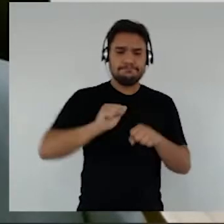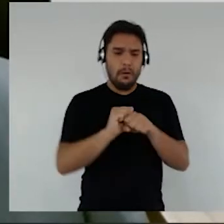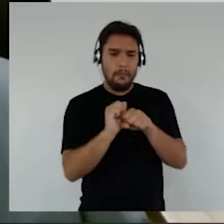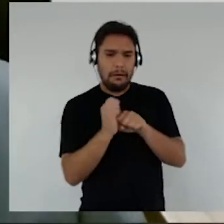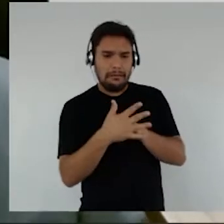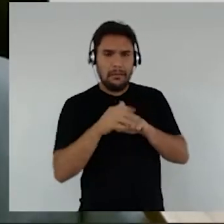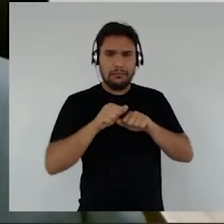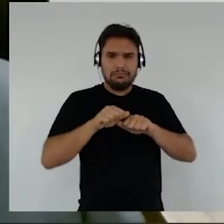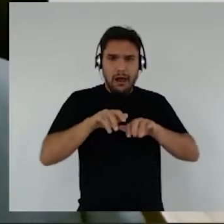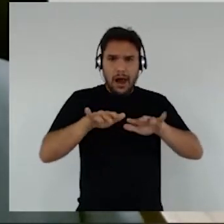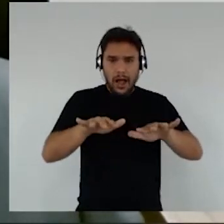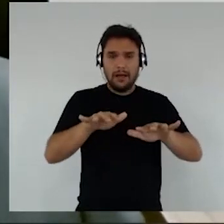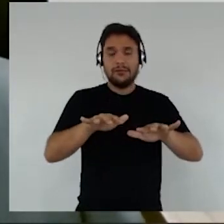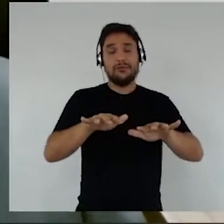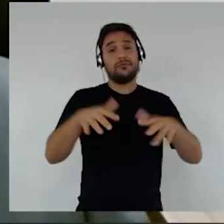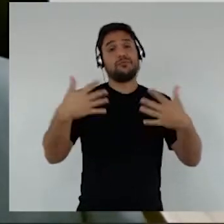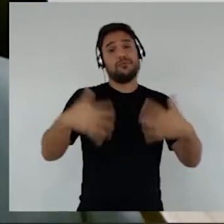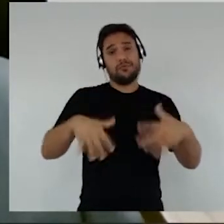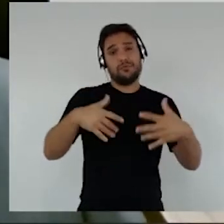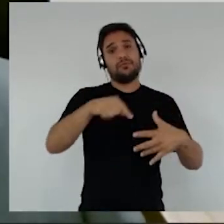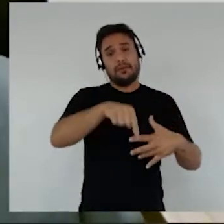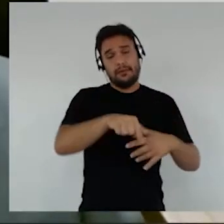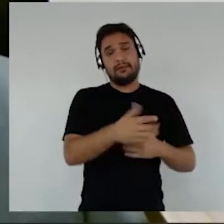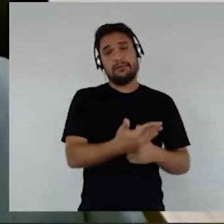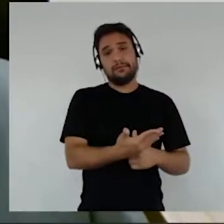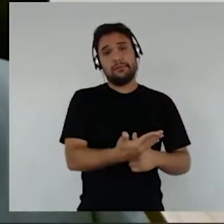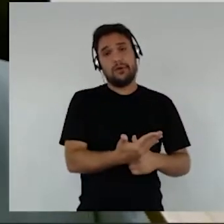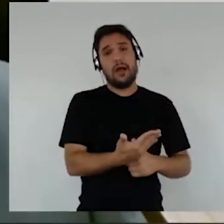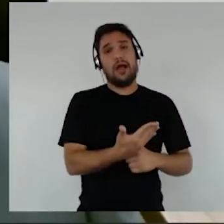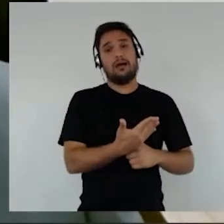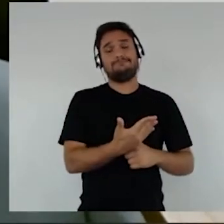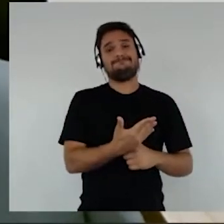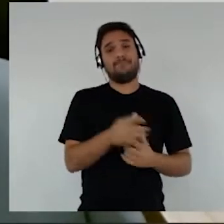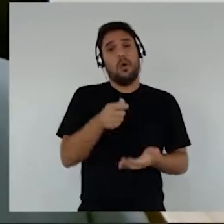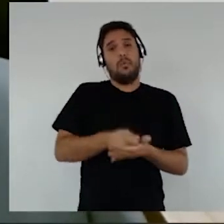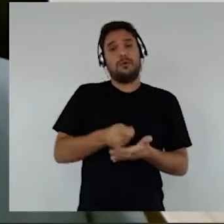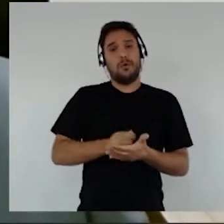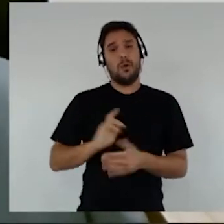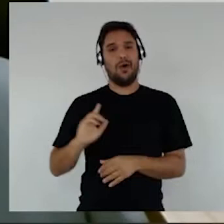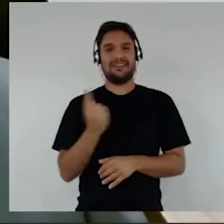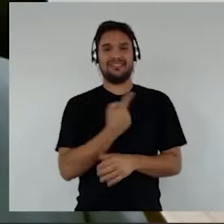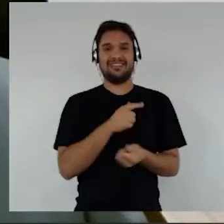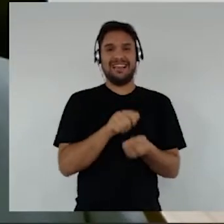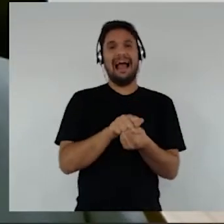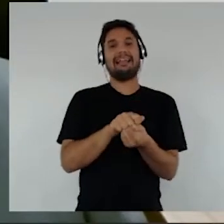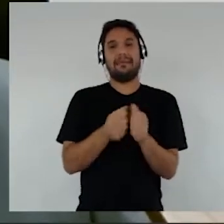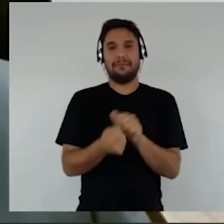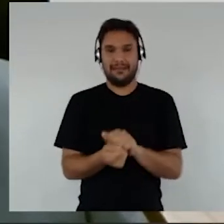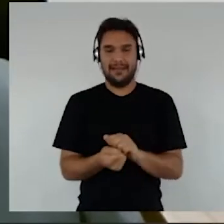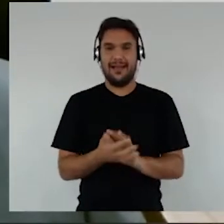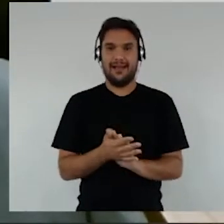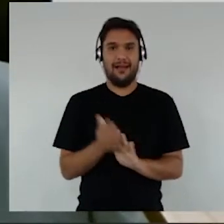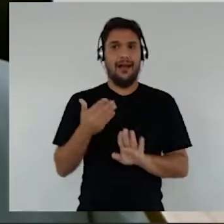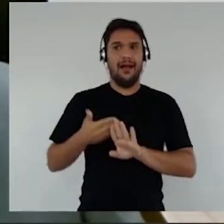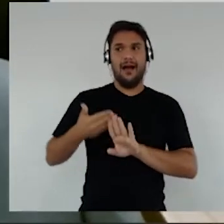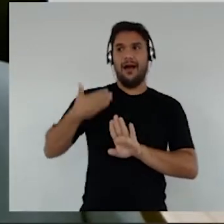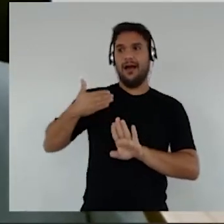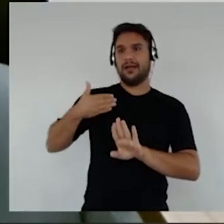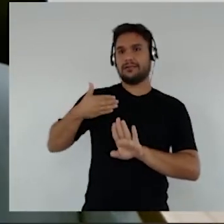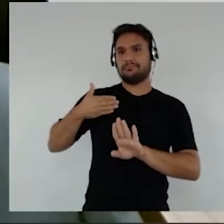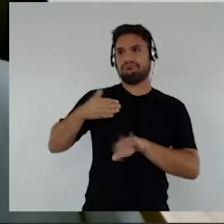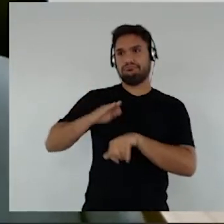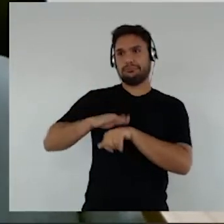vivemos tem nos forçado a abruptas adaptações, algo sem precedente na história recente de nosso